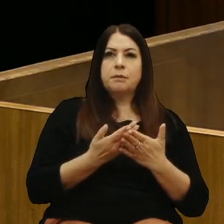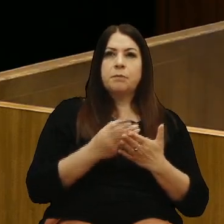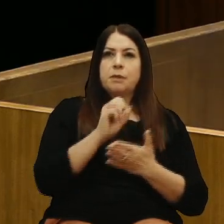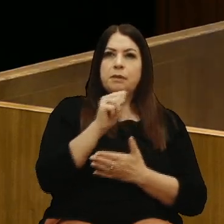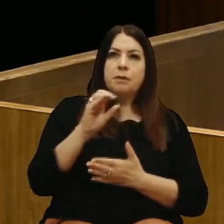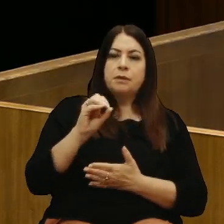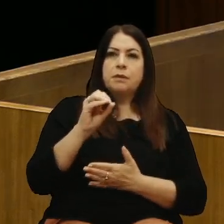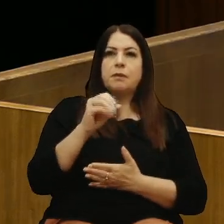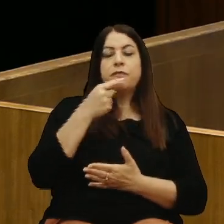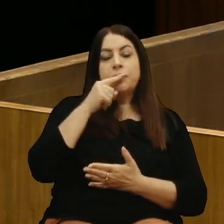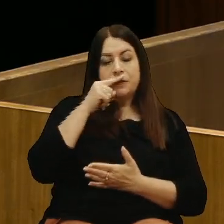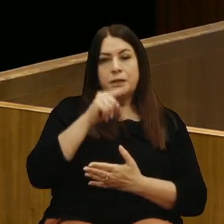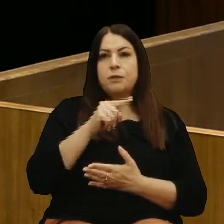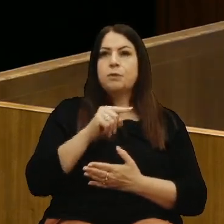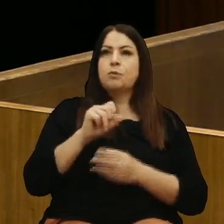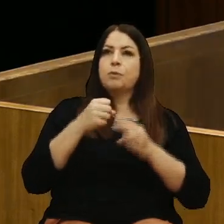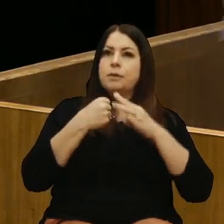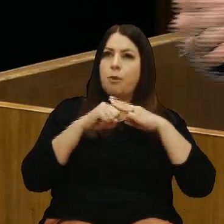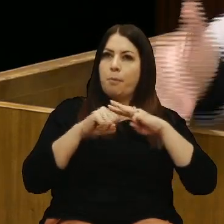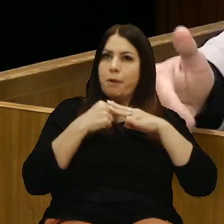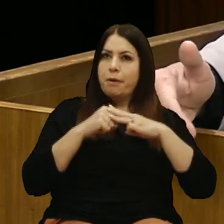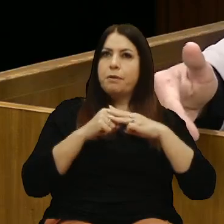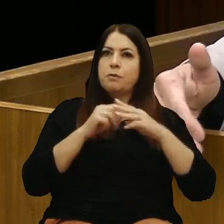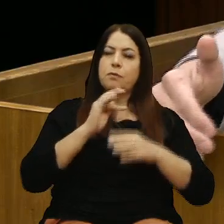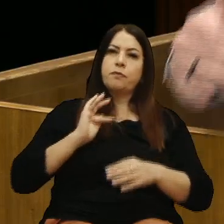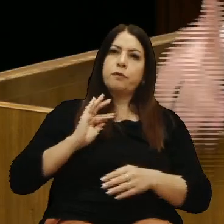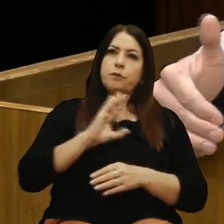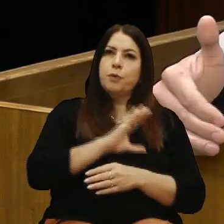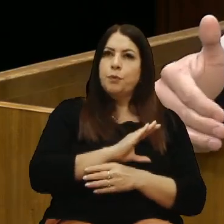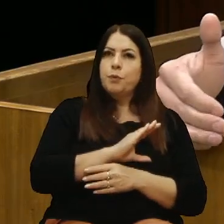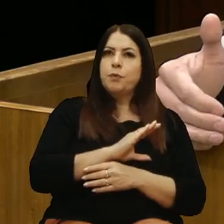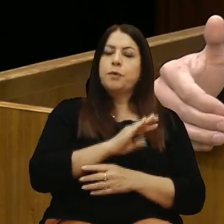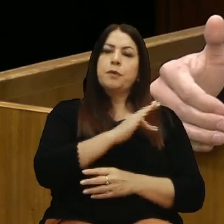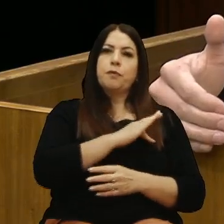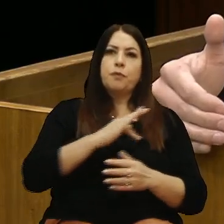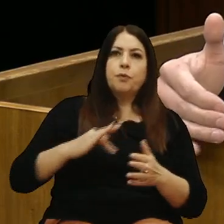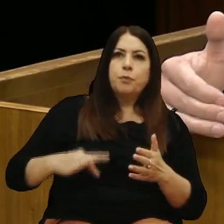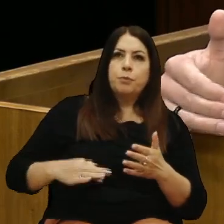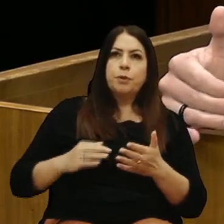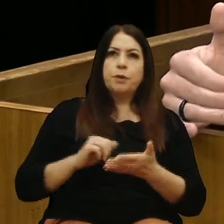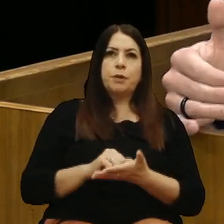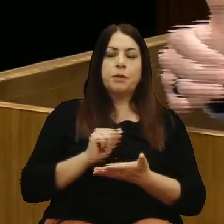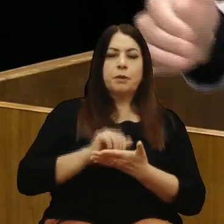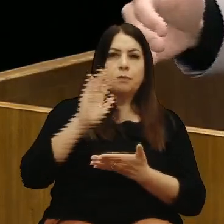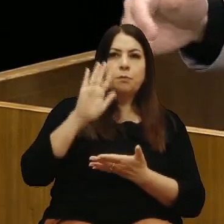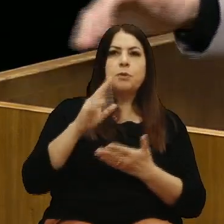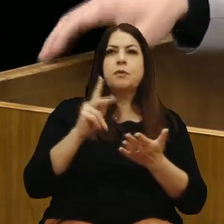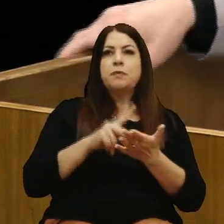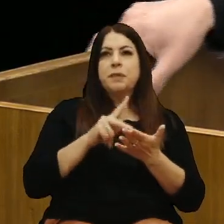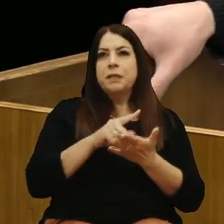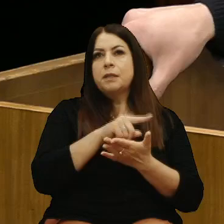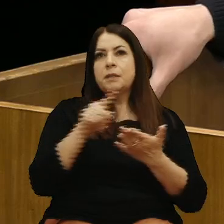Paula, São Marcos, Flores da Cunha, Farroupilha,